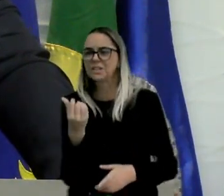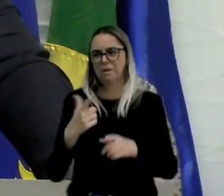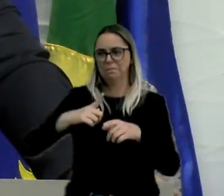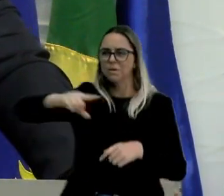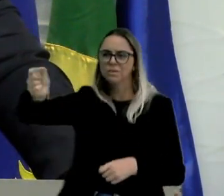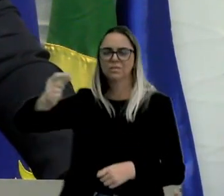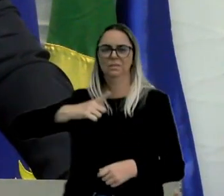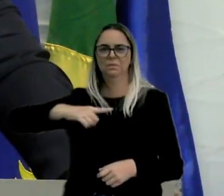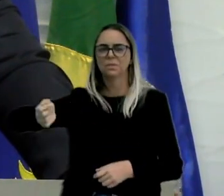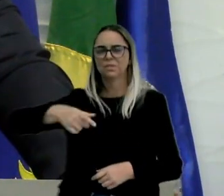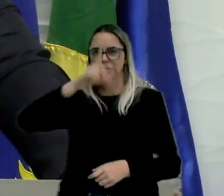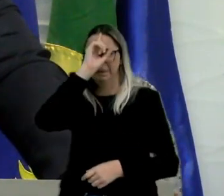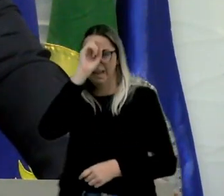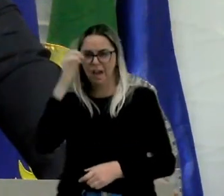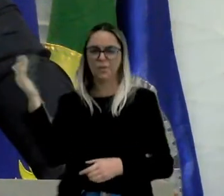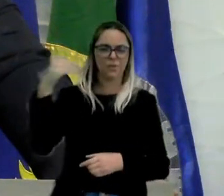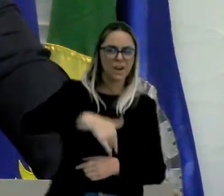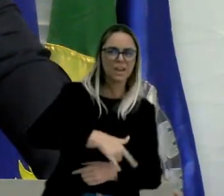hospital